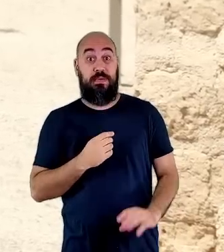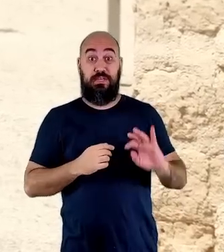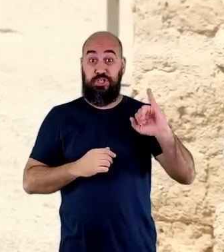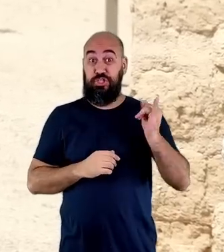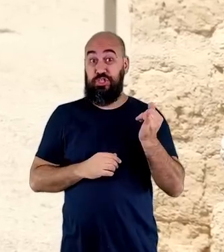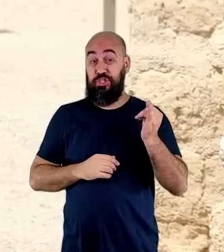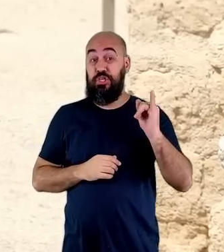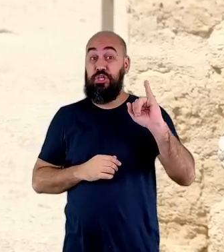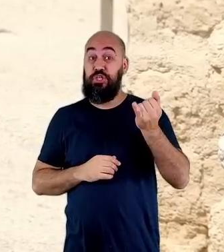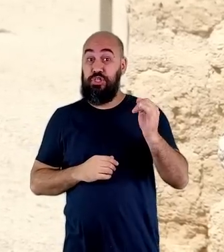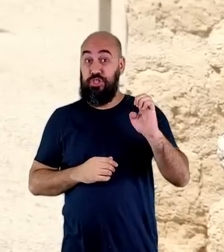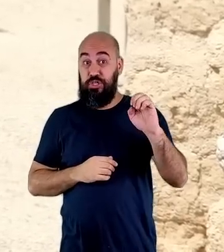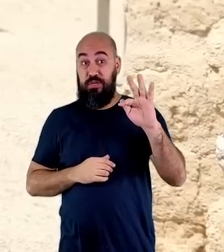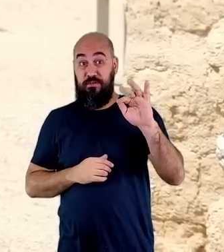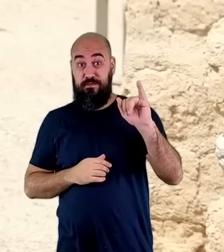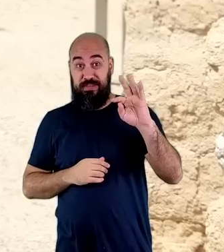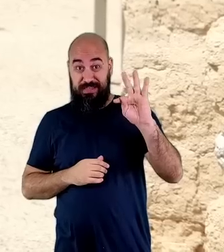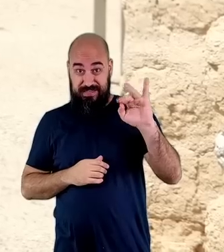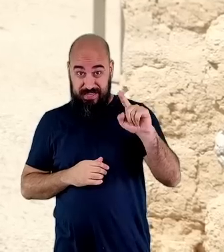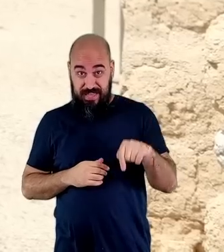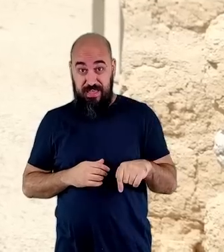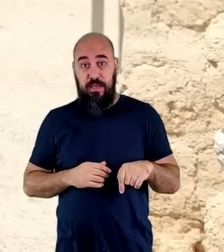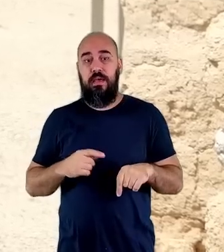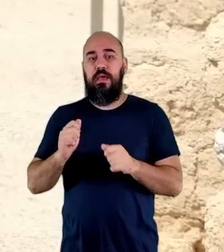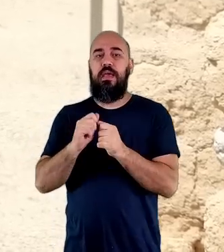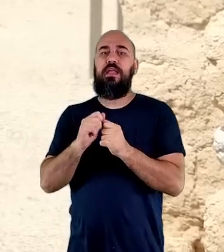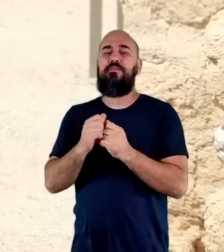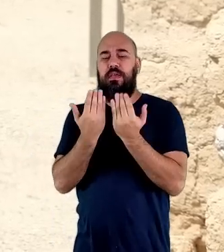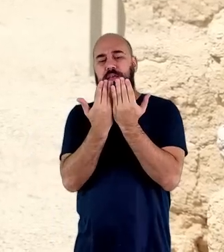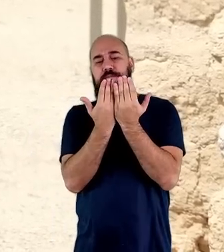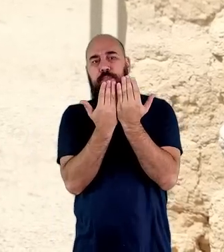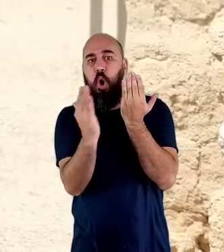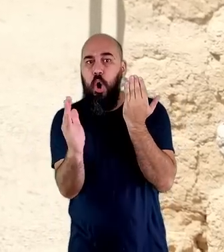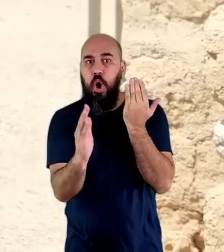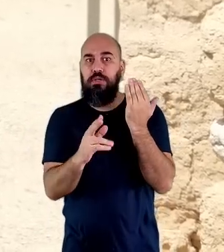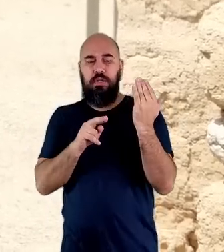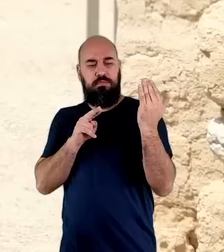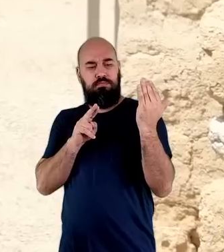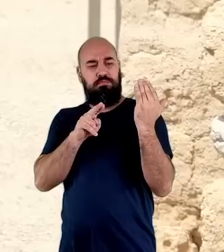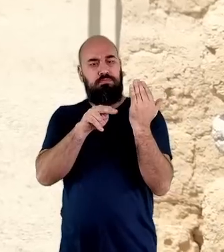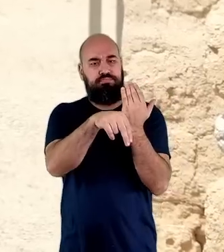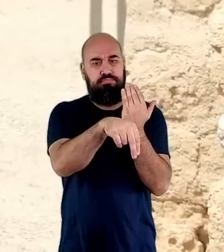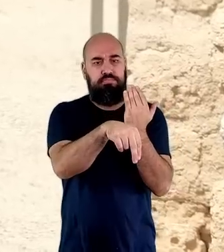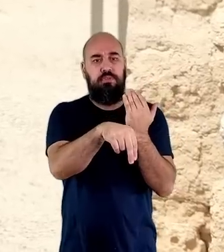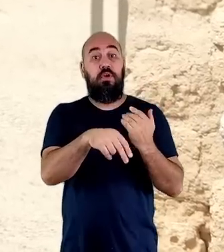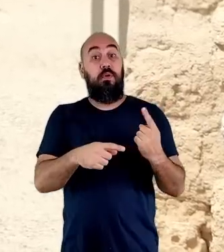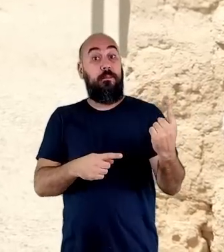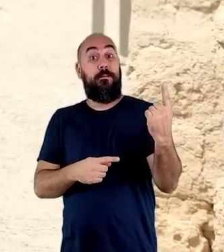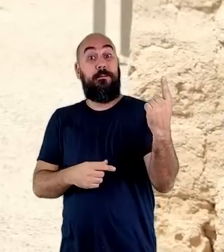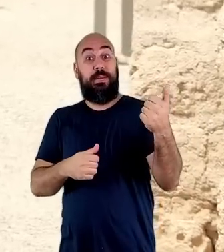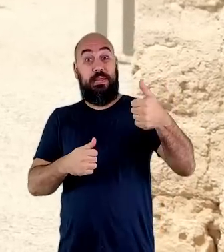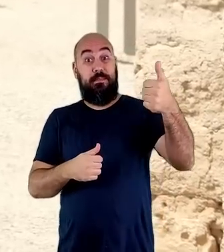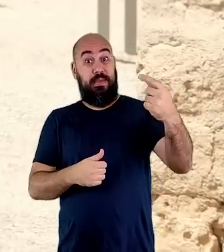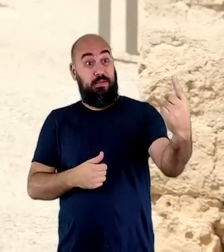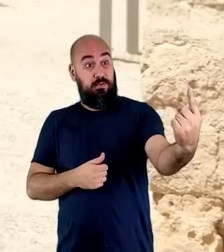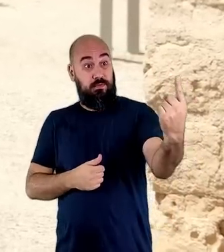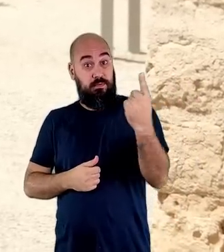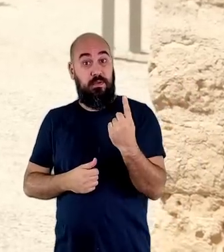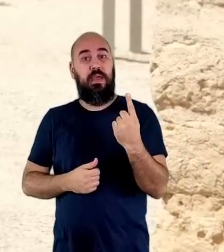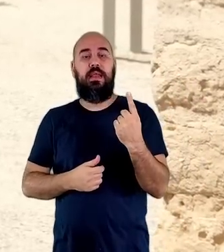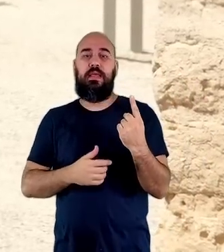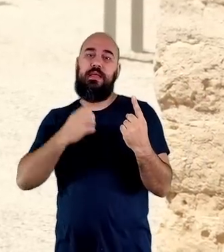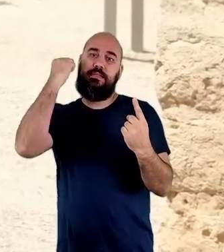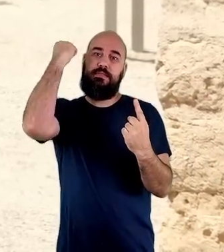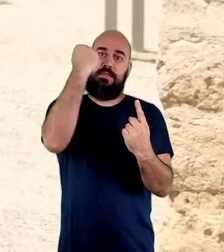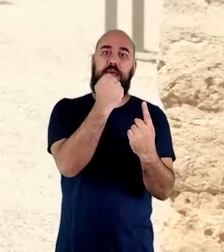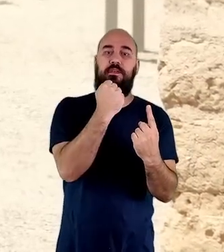Senhor. Ele disse que assim que ele abrisse a porta da casa dele, o primeiro que lhe viesse ao encontro, ele iria sacrificar a